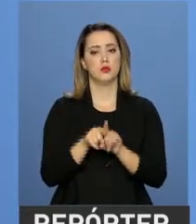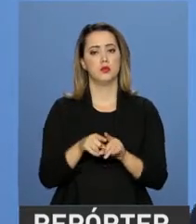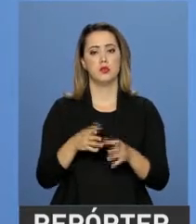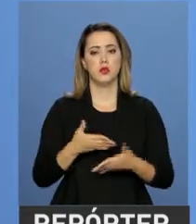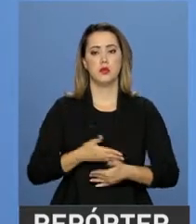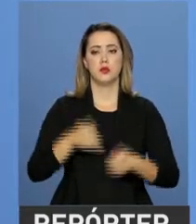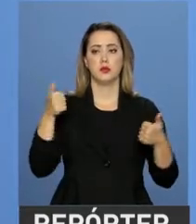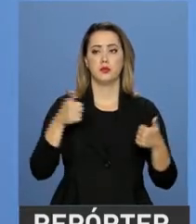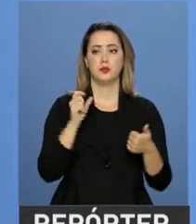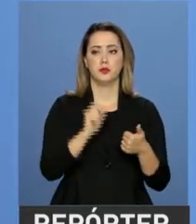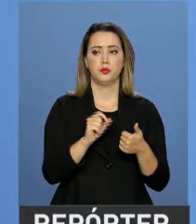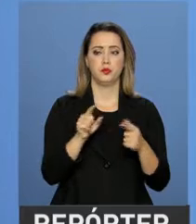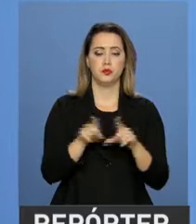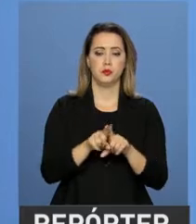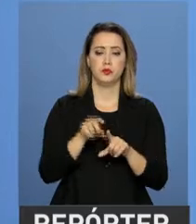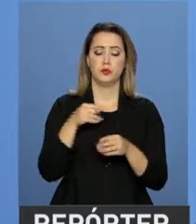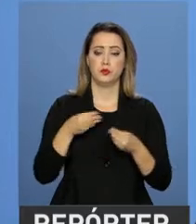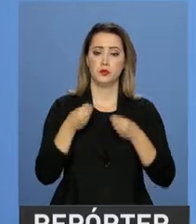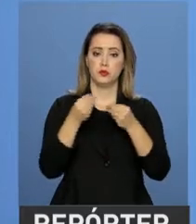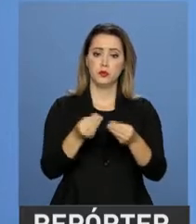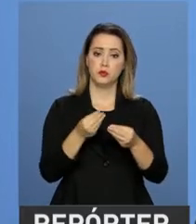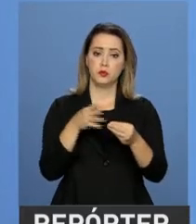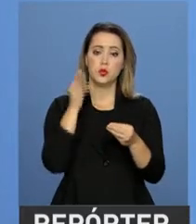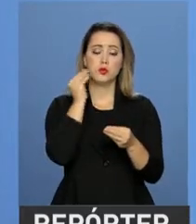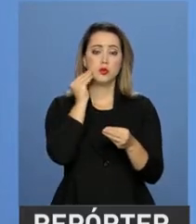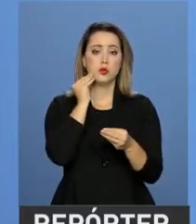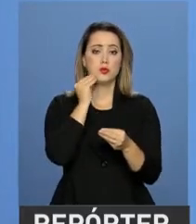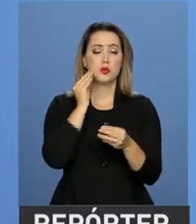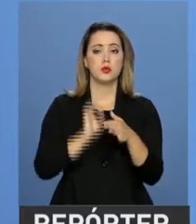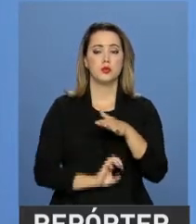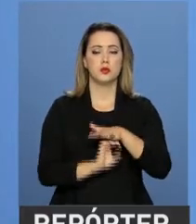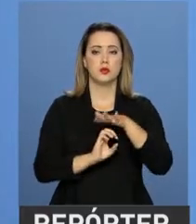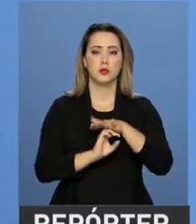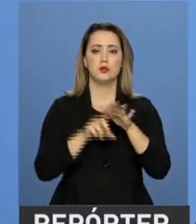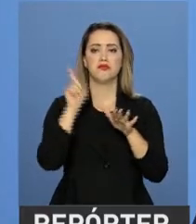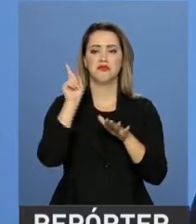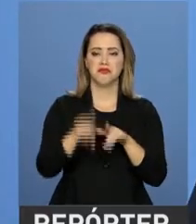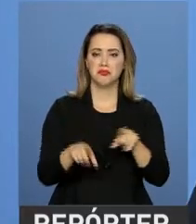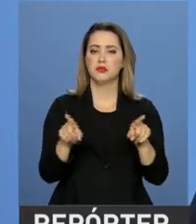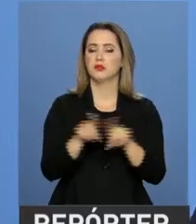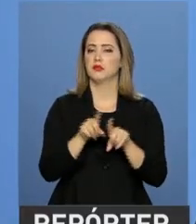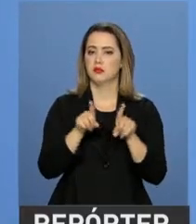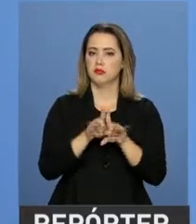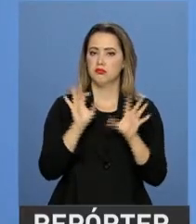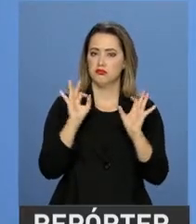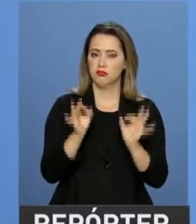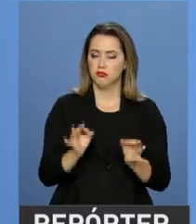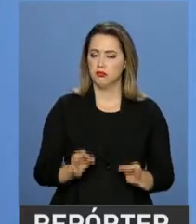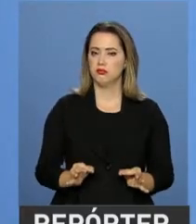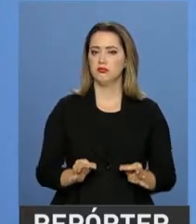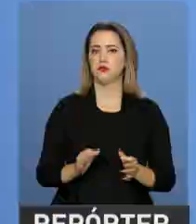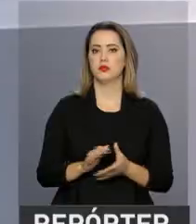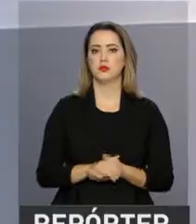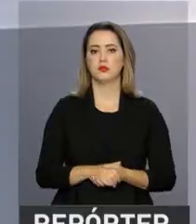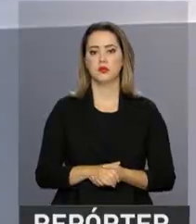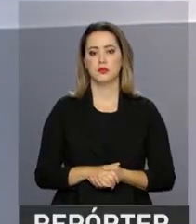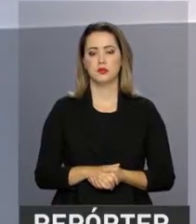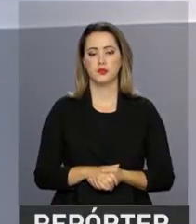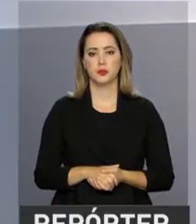benefícios que trarão como experiência empresarial também aconteceram com pensadores